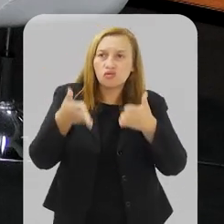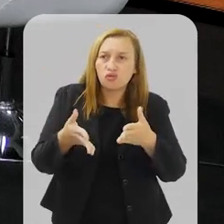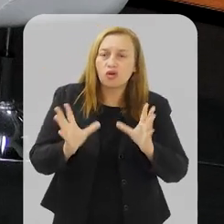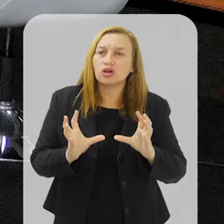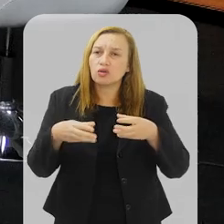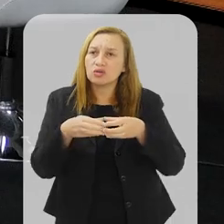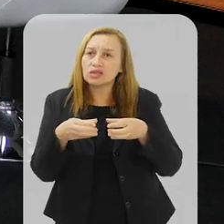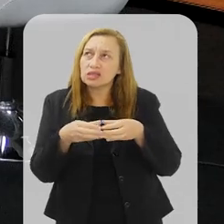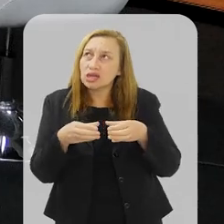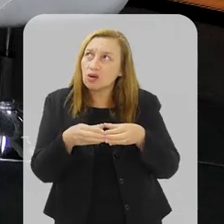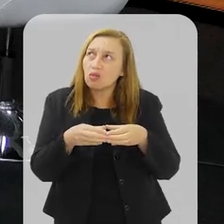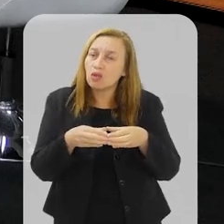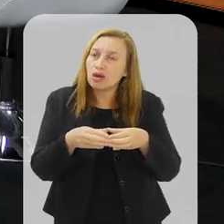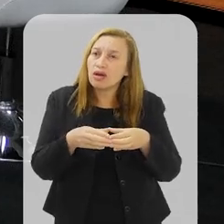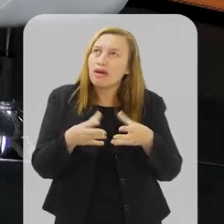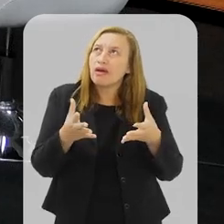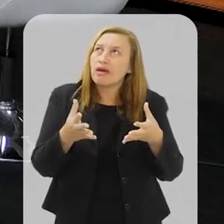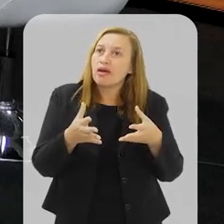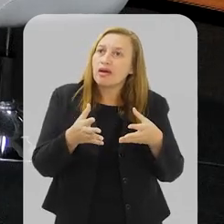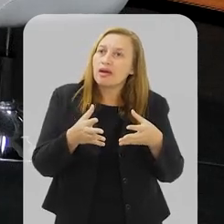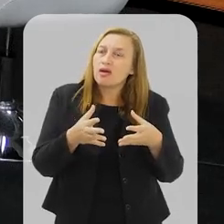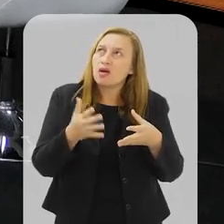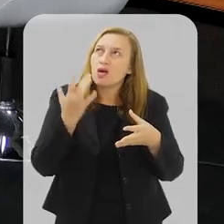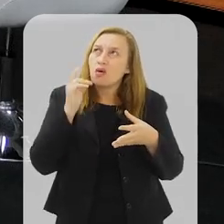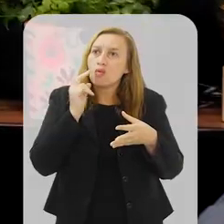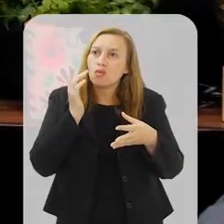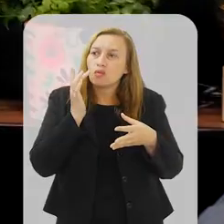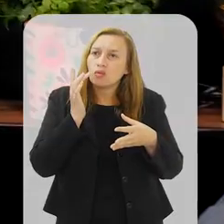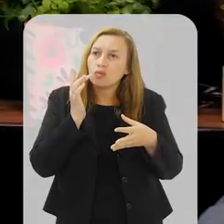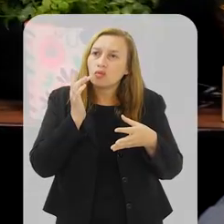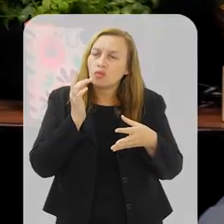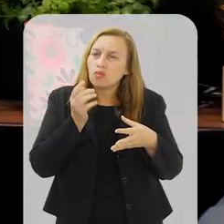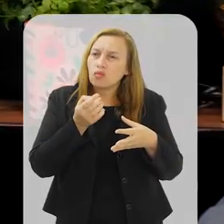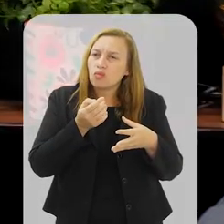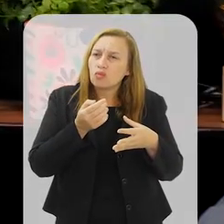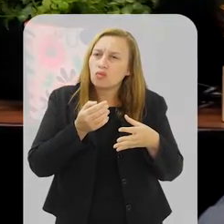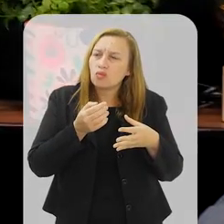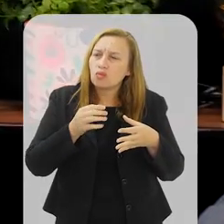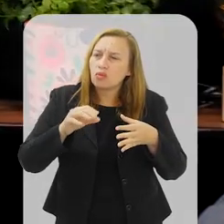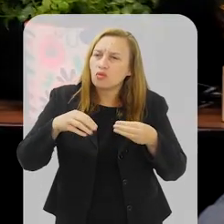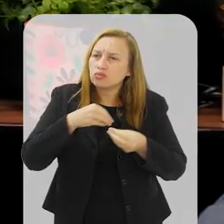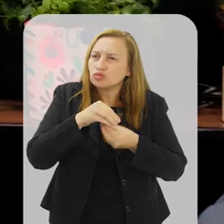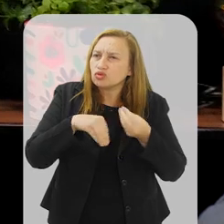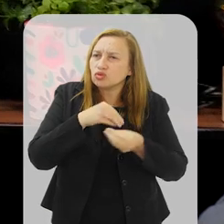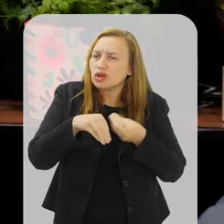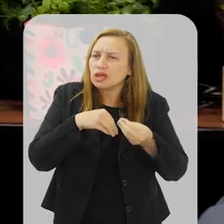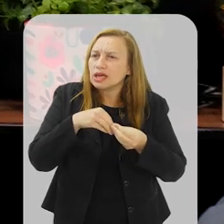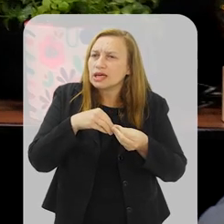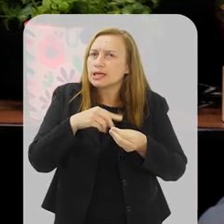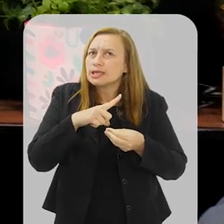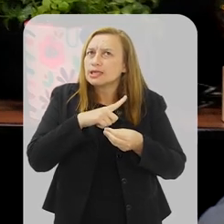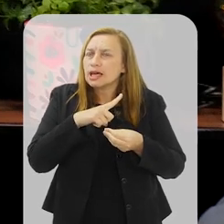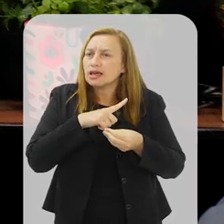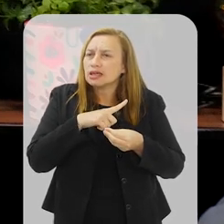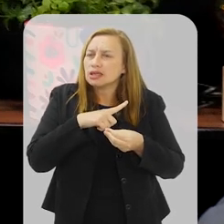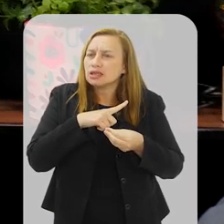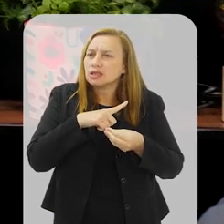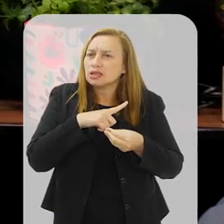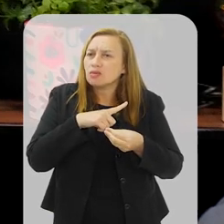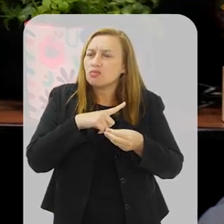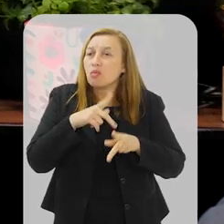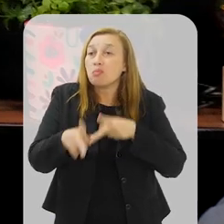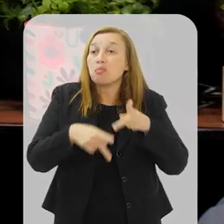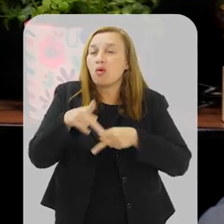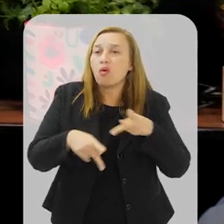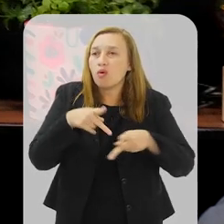que um dos focos da comissão acho que o Nuri também eh Salvo engano está um pouco envolvido nisso né existem